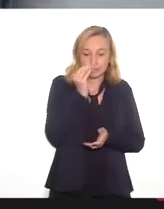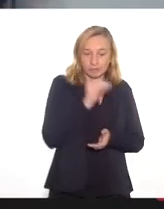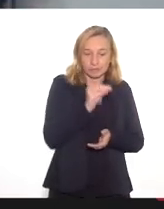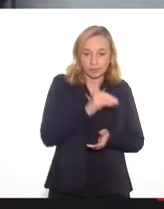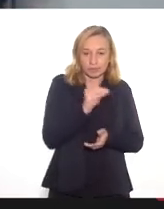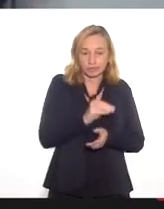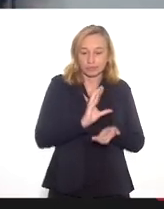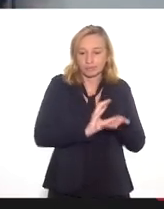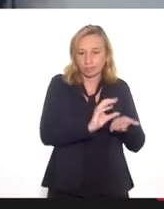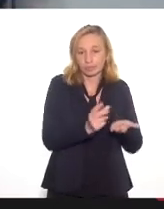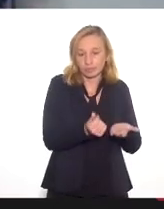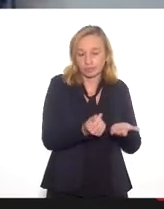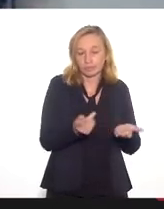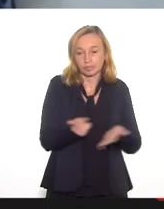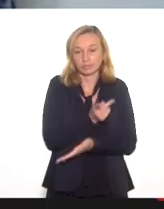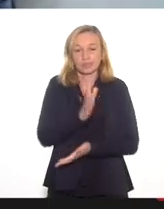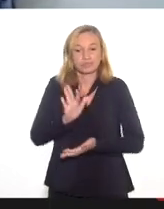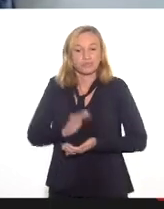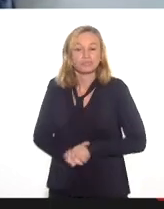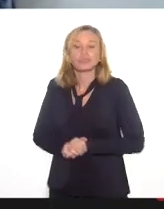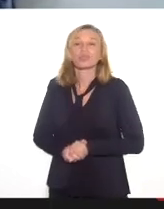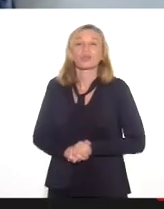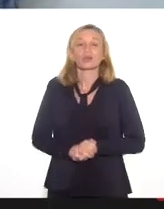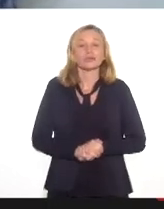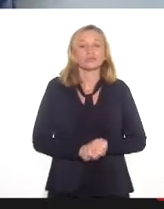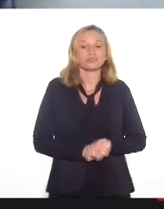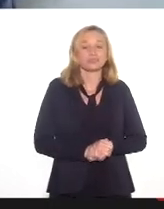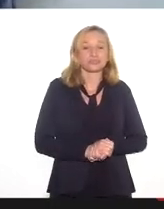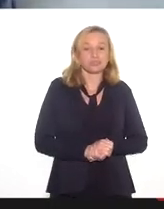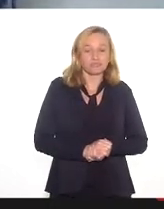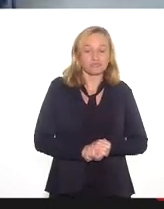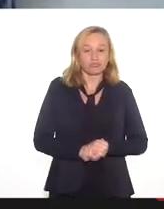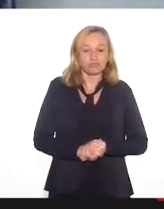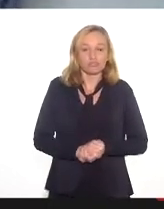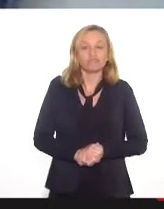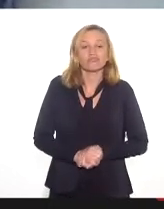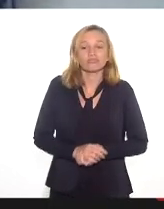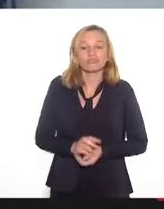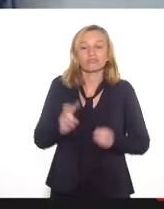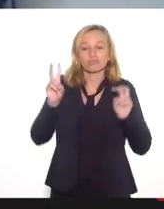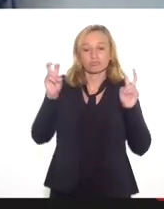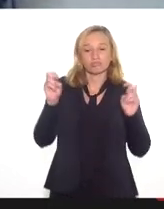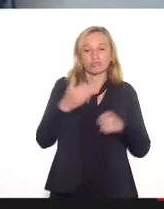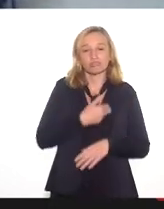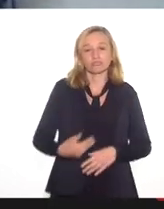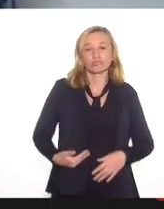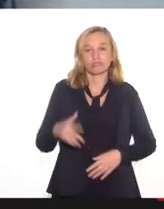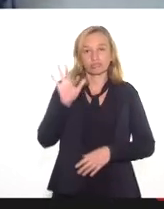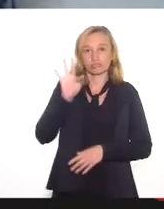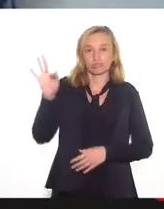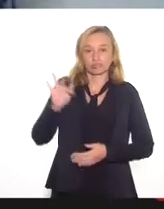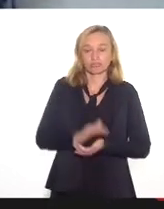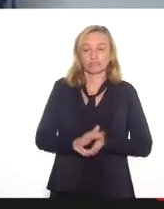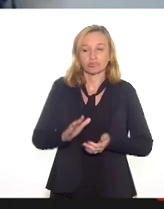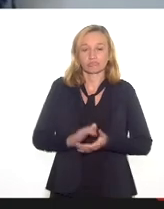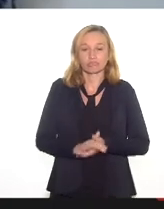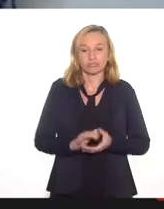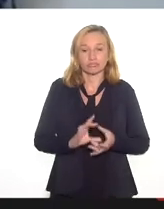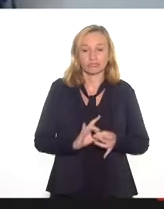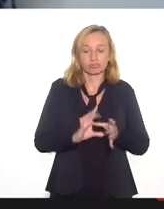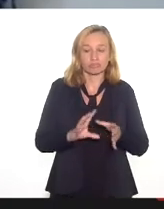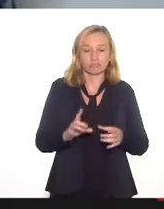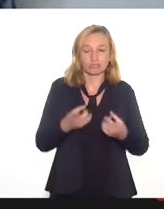recursos passassem a ocorrer mas nós temos uma situação em que o governo federal ao abrir mão de